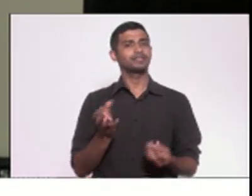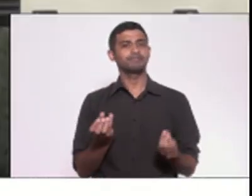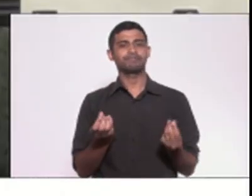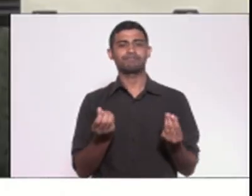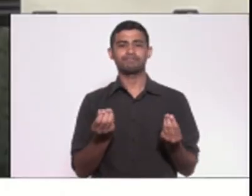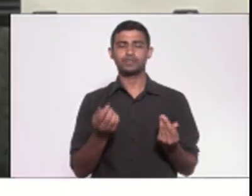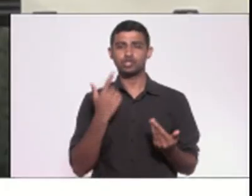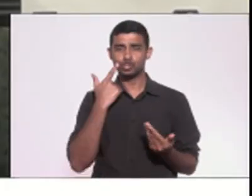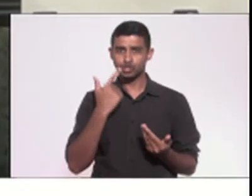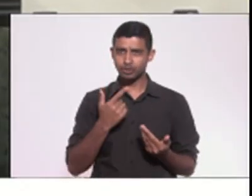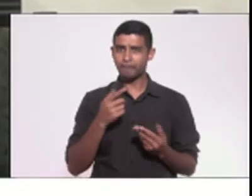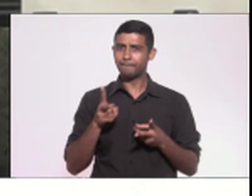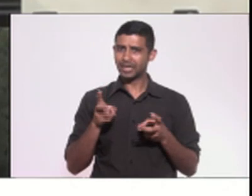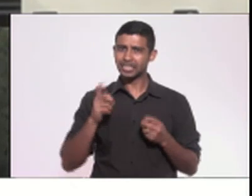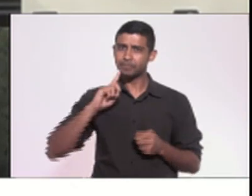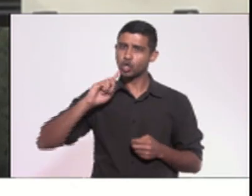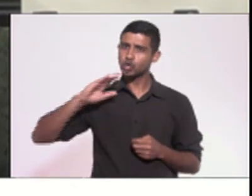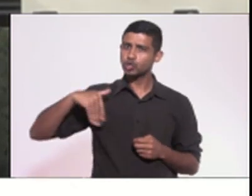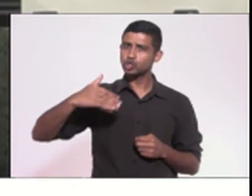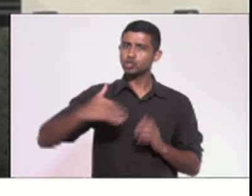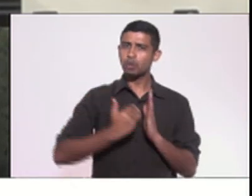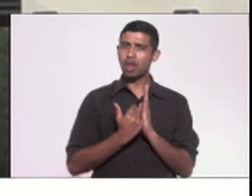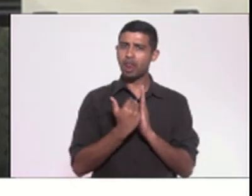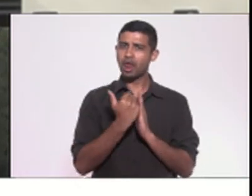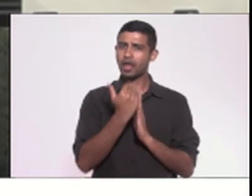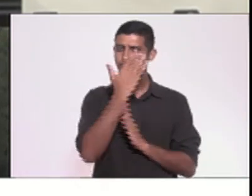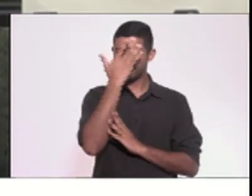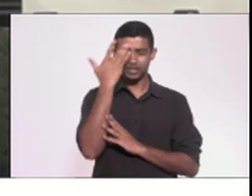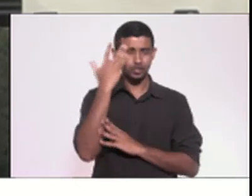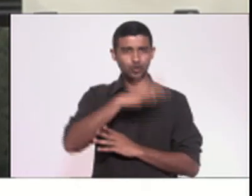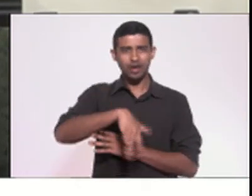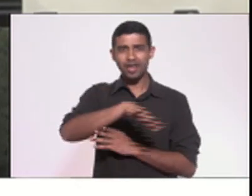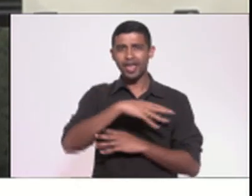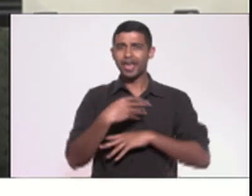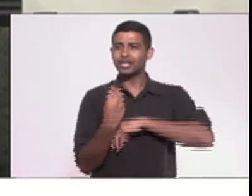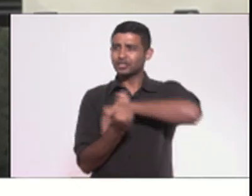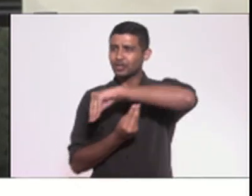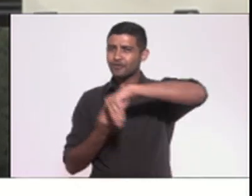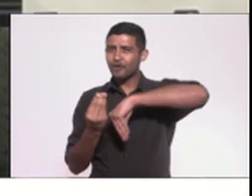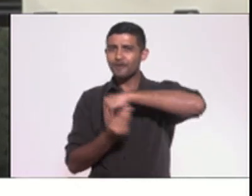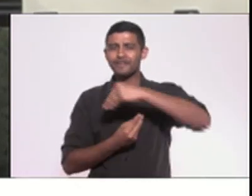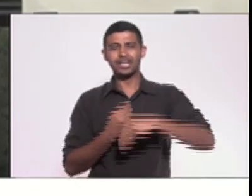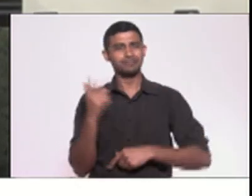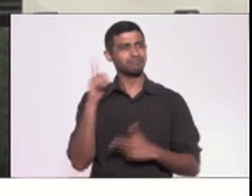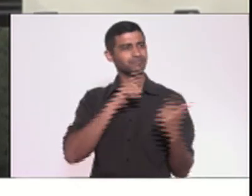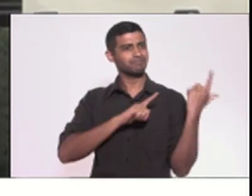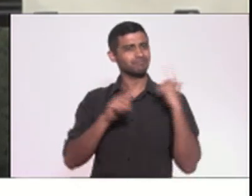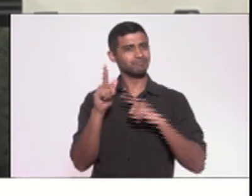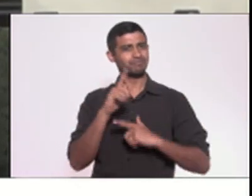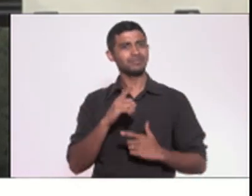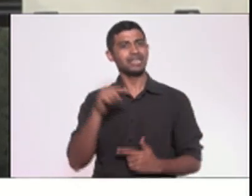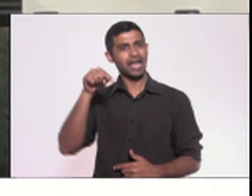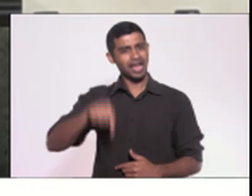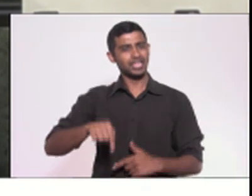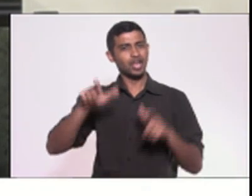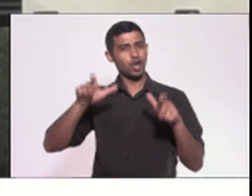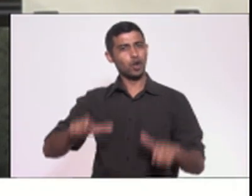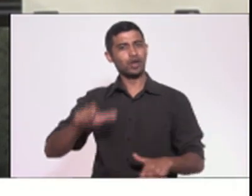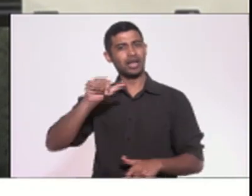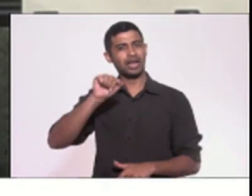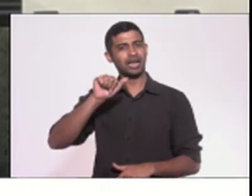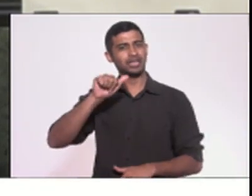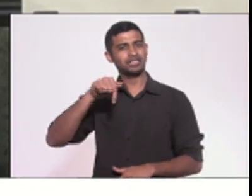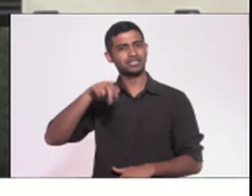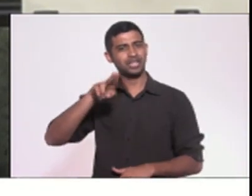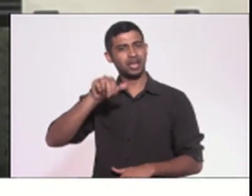vem crescendo cada dia mais e as pessoas se envolvendo mais nessa questão. E aqui foi em Saquarema que nós lançamos